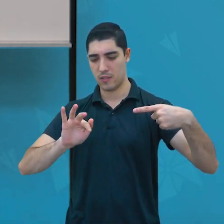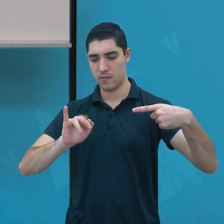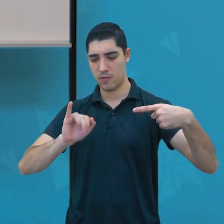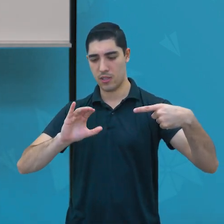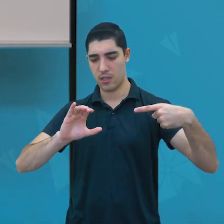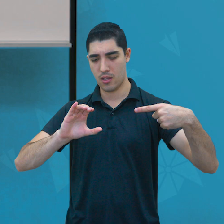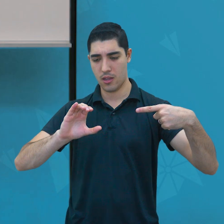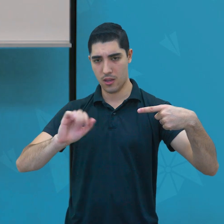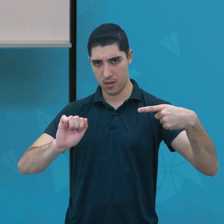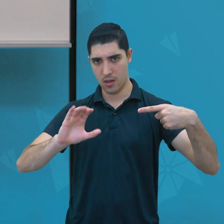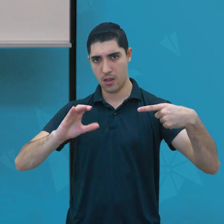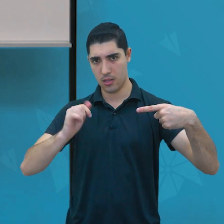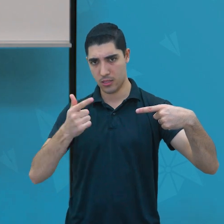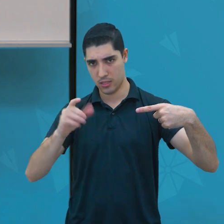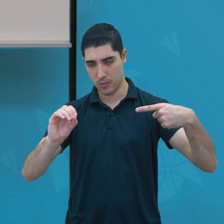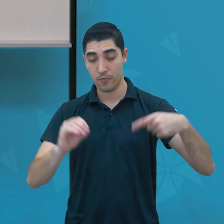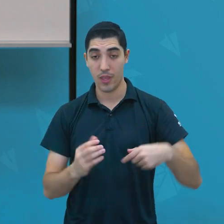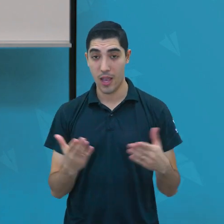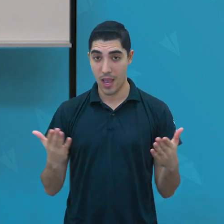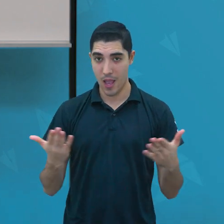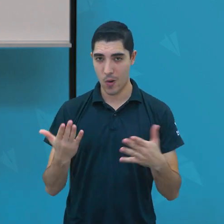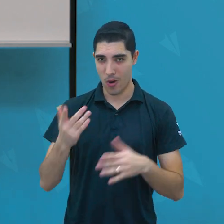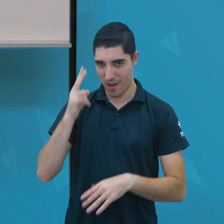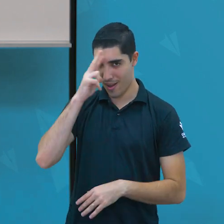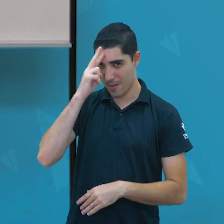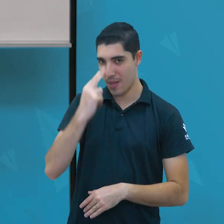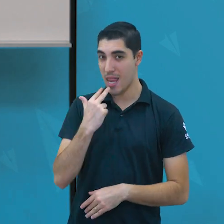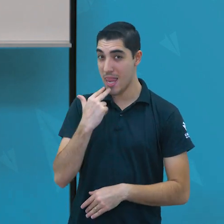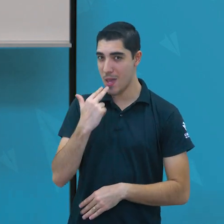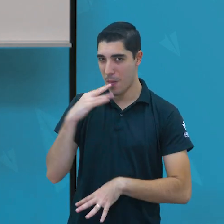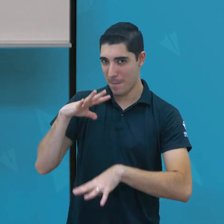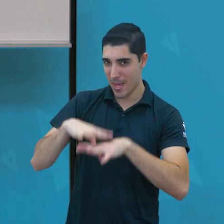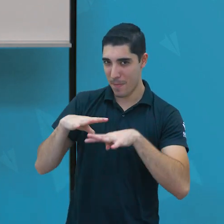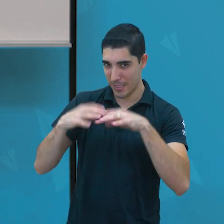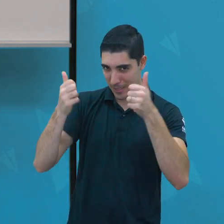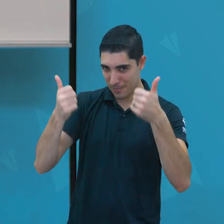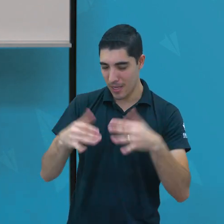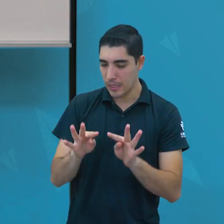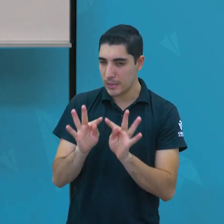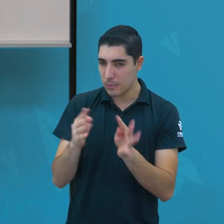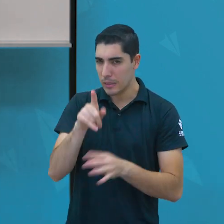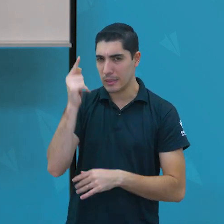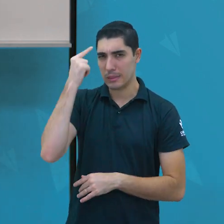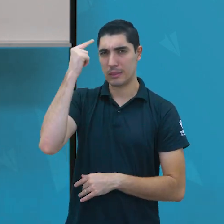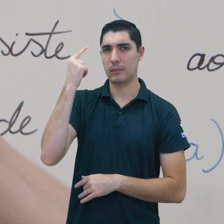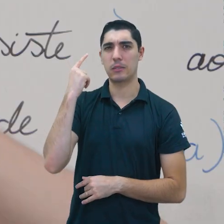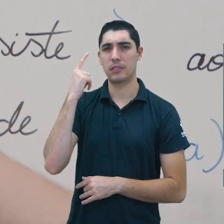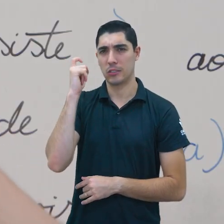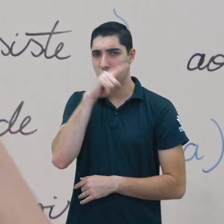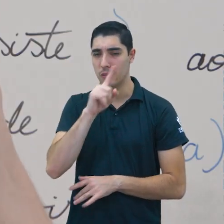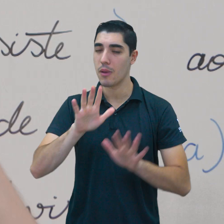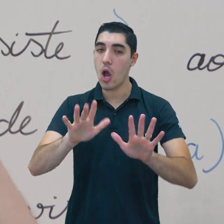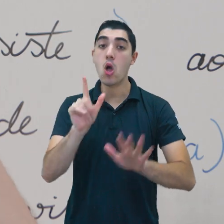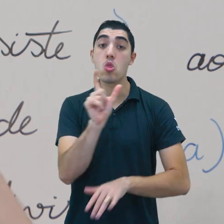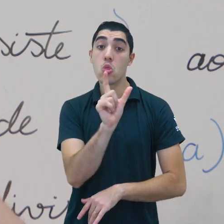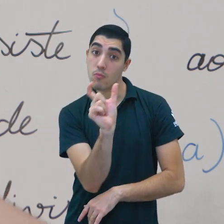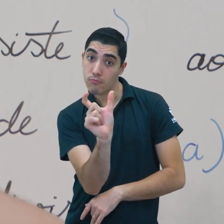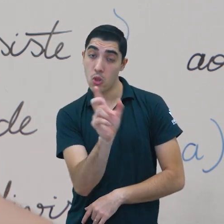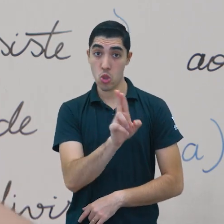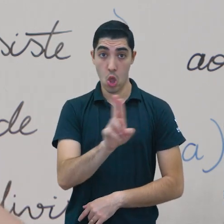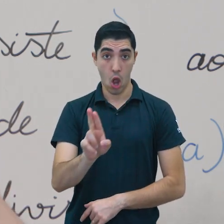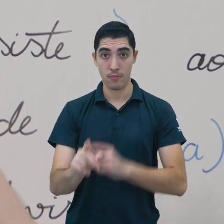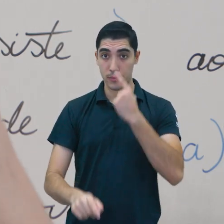lá. Antes entender um pouquinho do matematiquês por trás, mas vai ficar bem simples, tá? Pode acreditar. O nome aqui para nós,